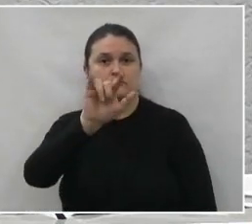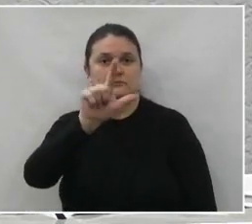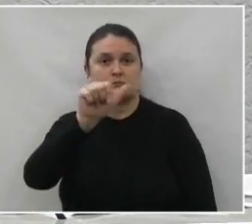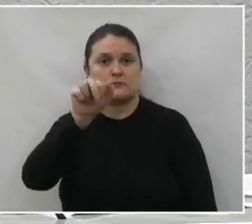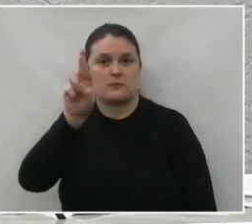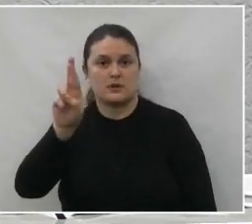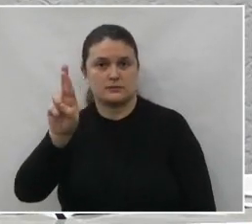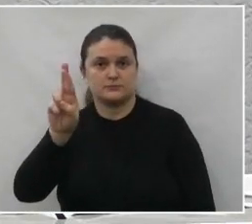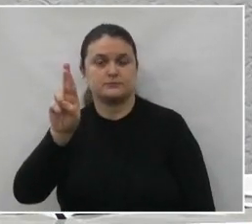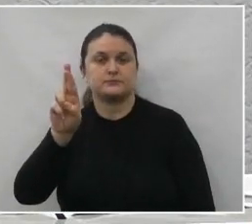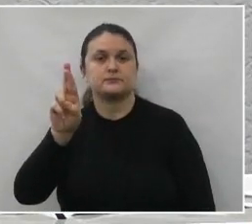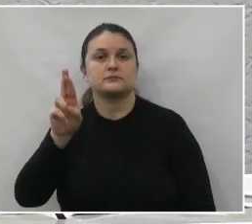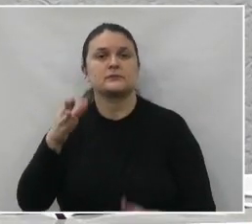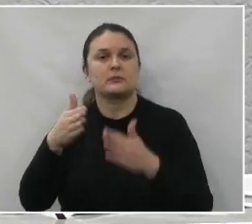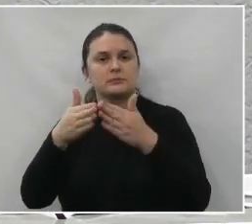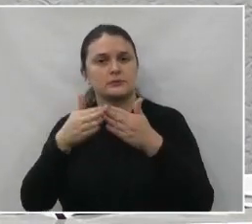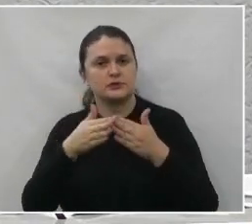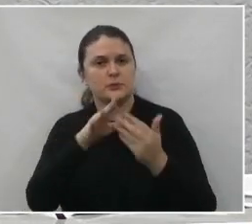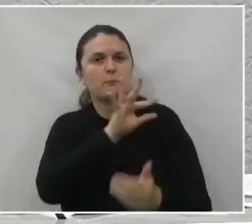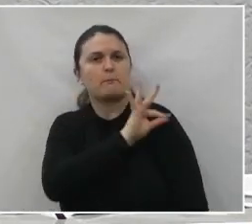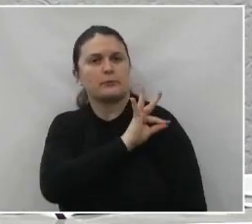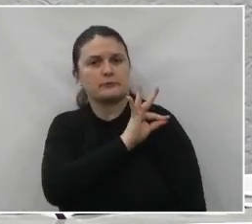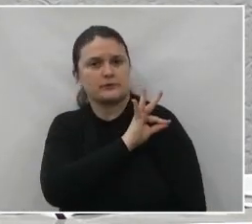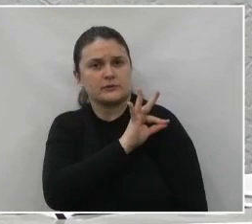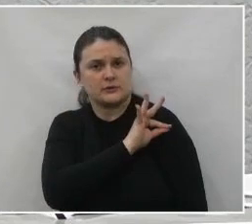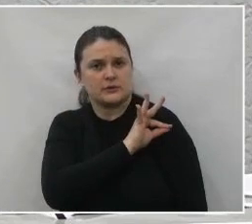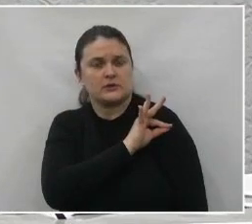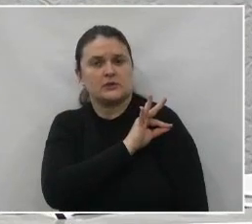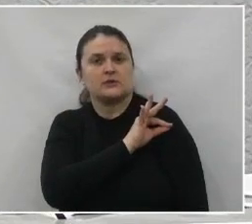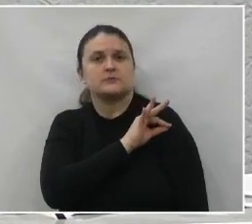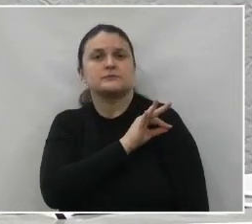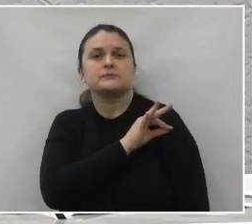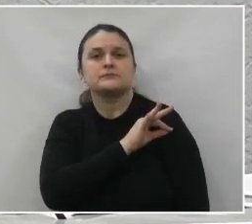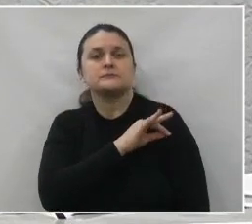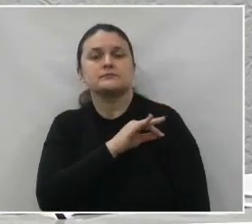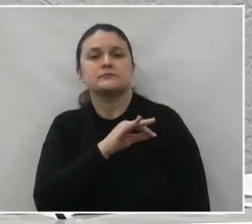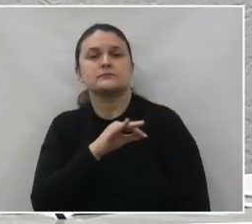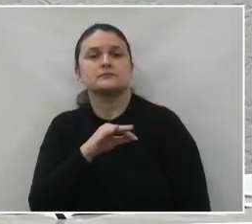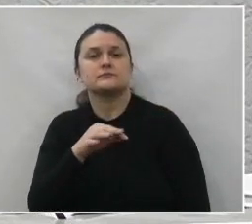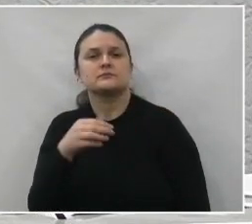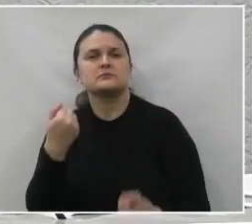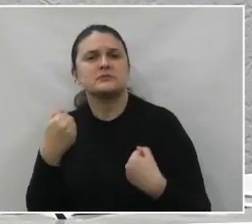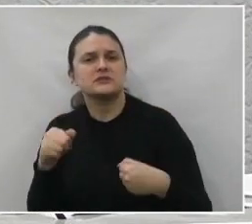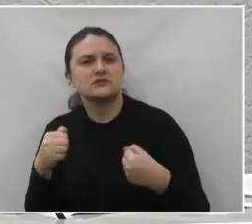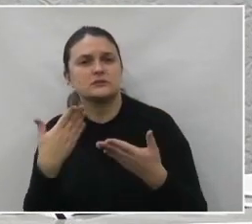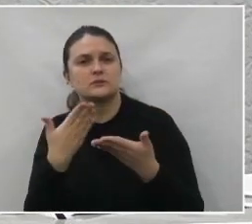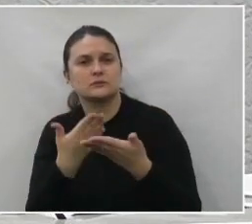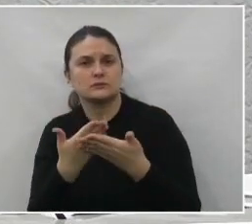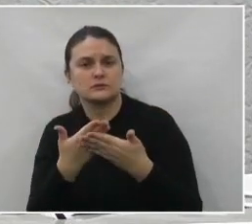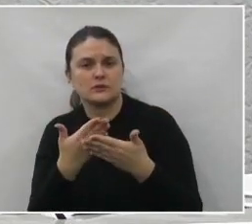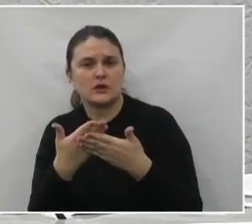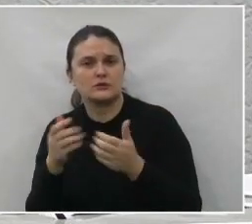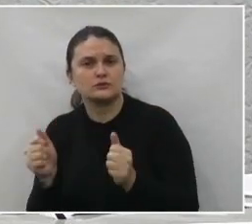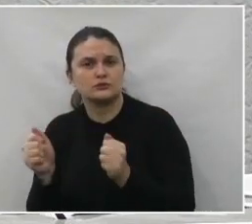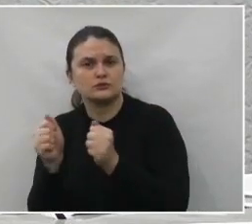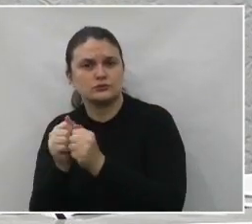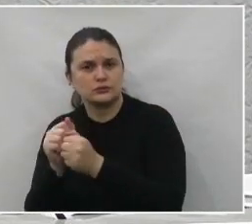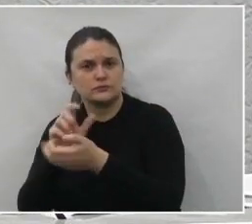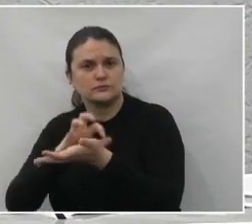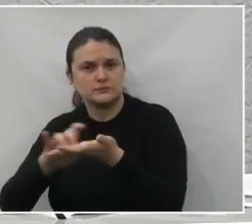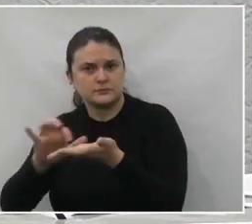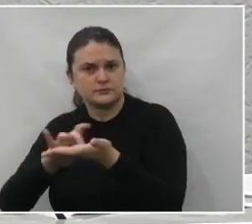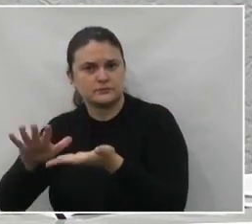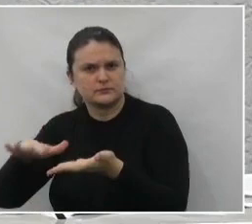Pogogelski, ao senhor prefeito municipal, para que estude, juntamente com a